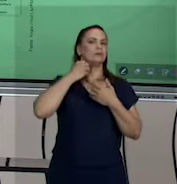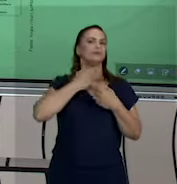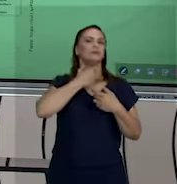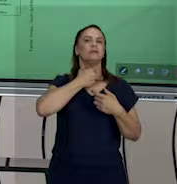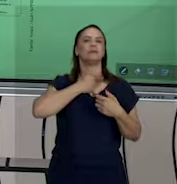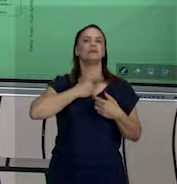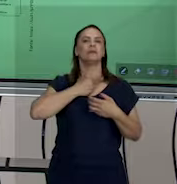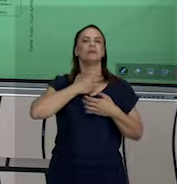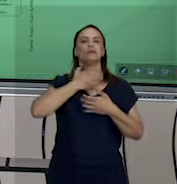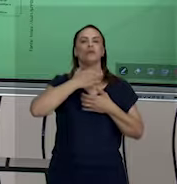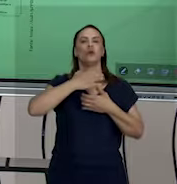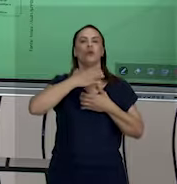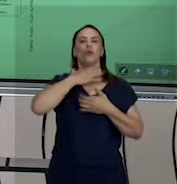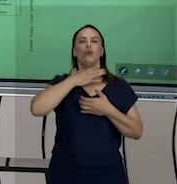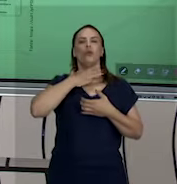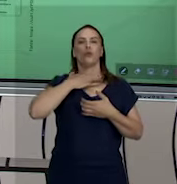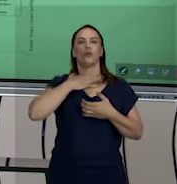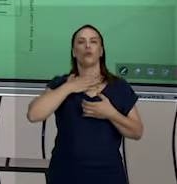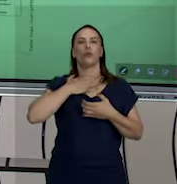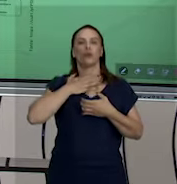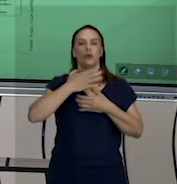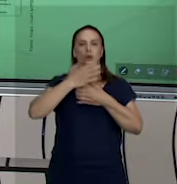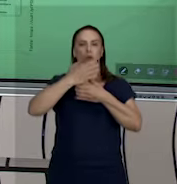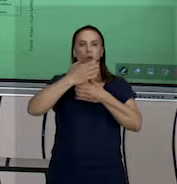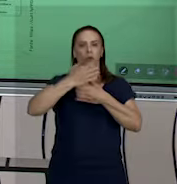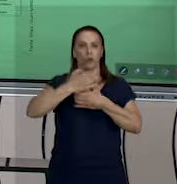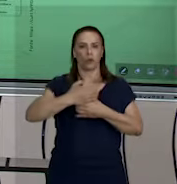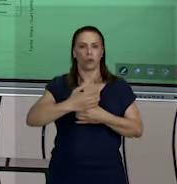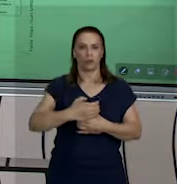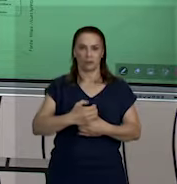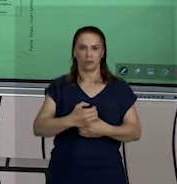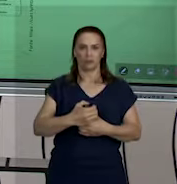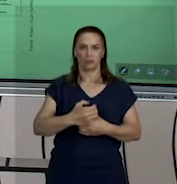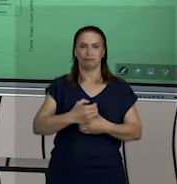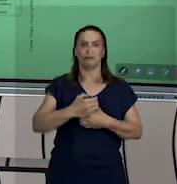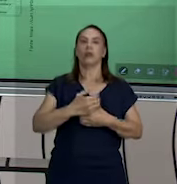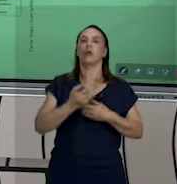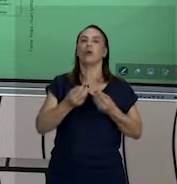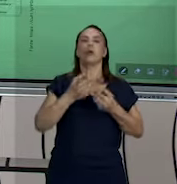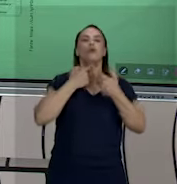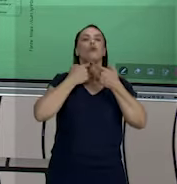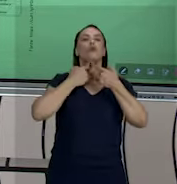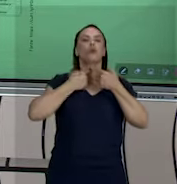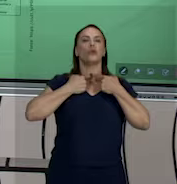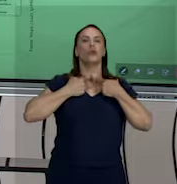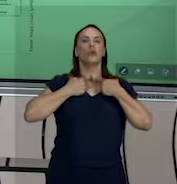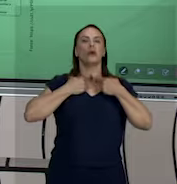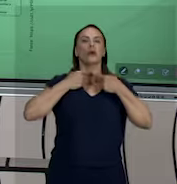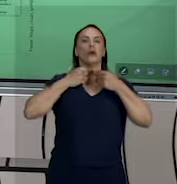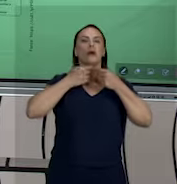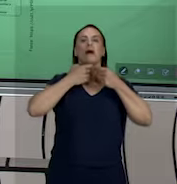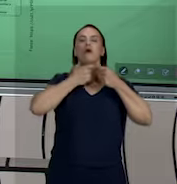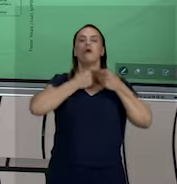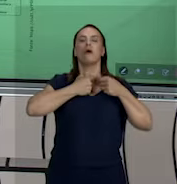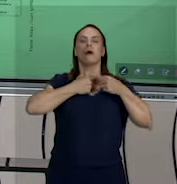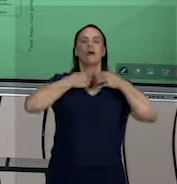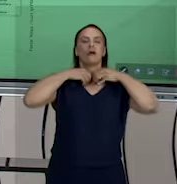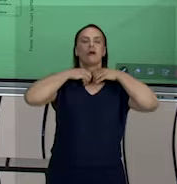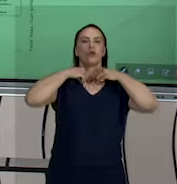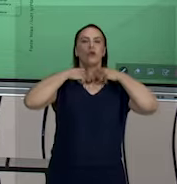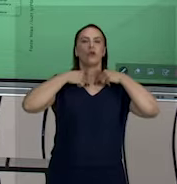ela bifurca. Sabe um tronco de árvore? Quando chega numa certa região, a árvore bifurca e sai